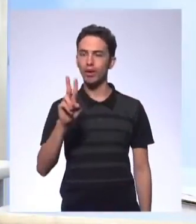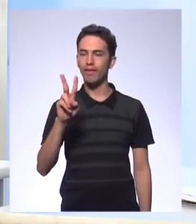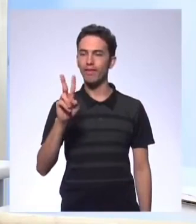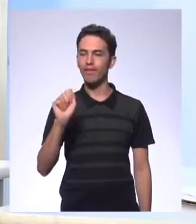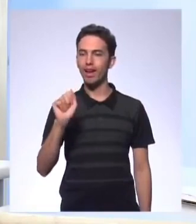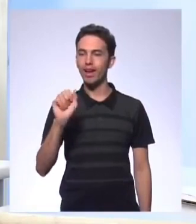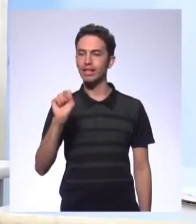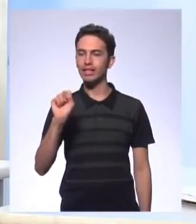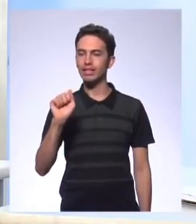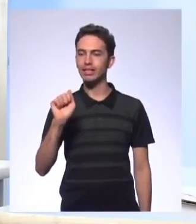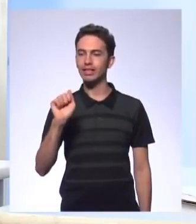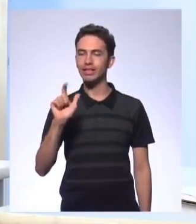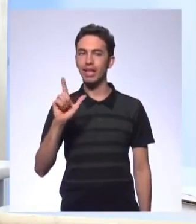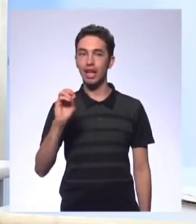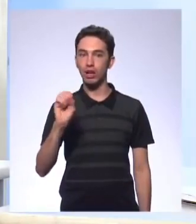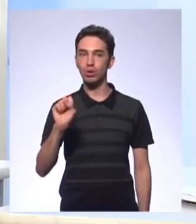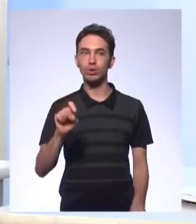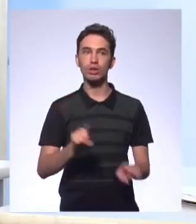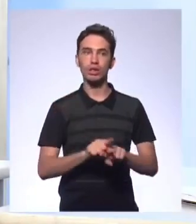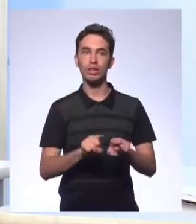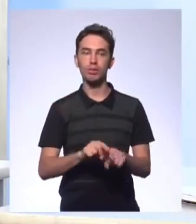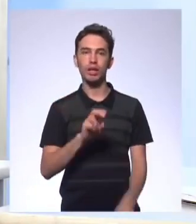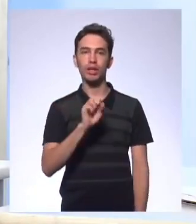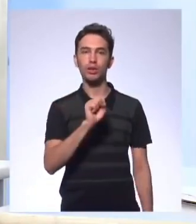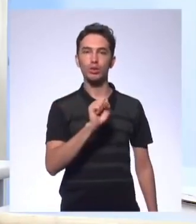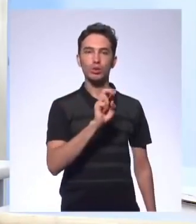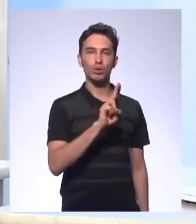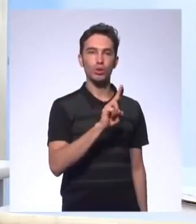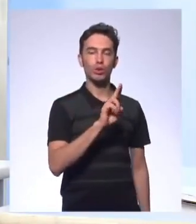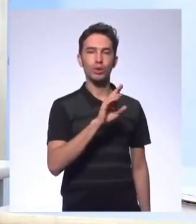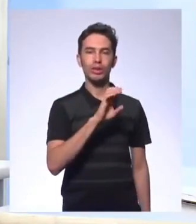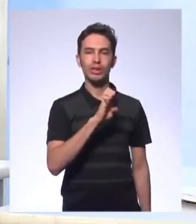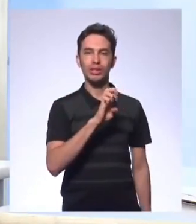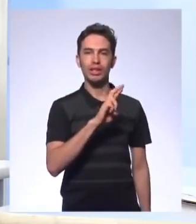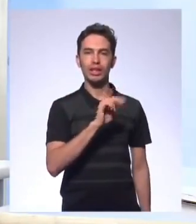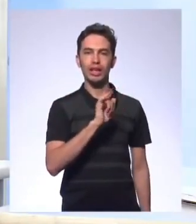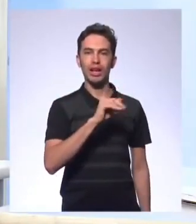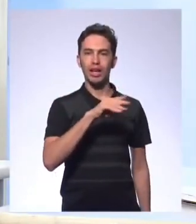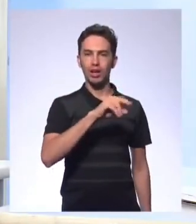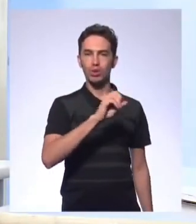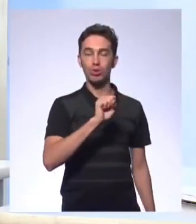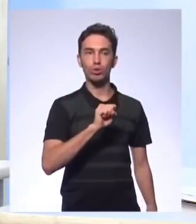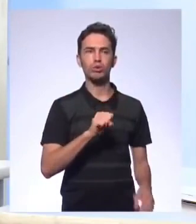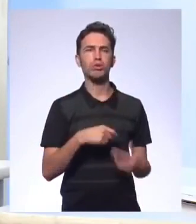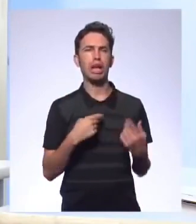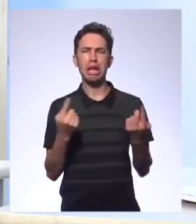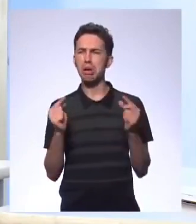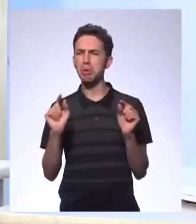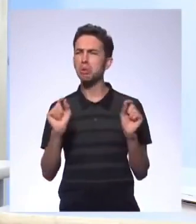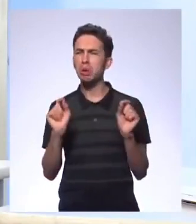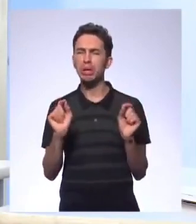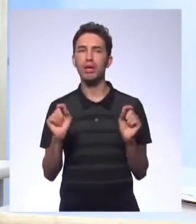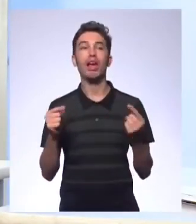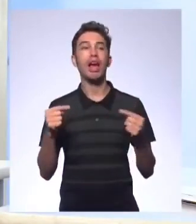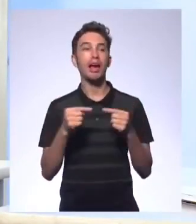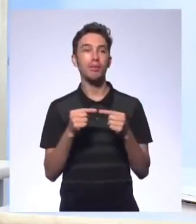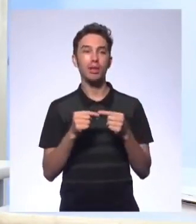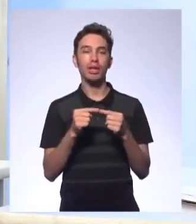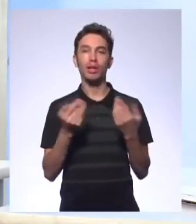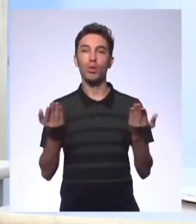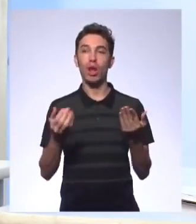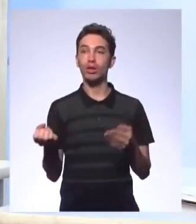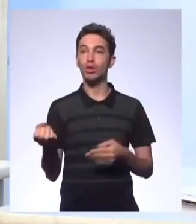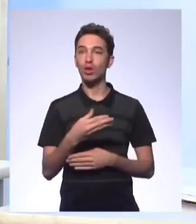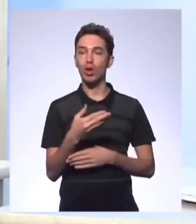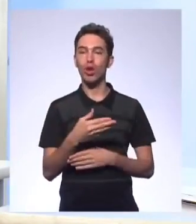tínhamos suzeranos. O que é isso, professora? Vassalo e suzerano? É uma nova relação social que está acontecendo